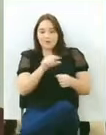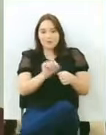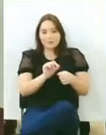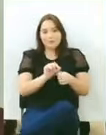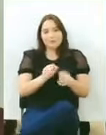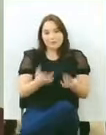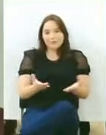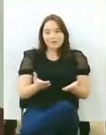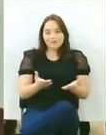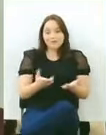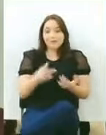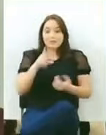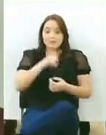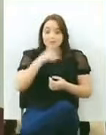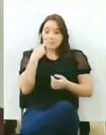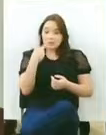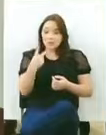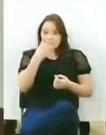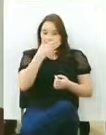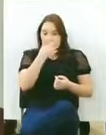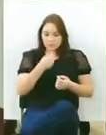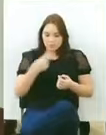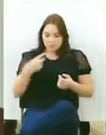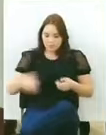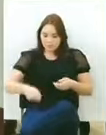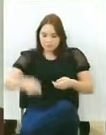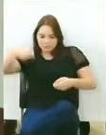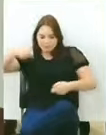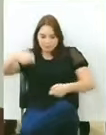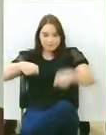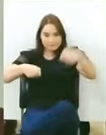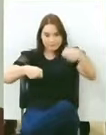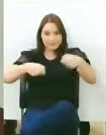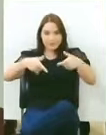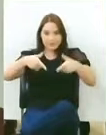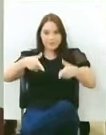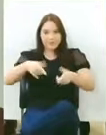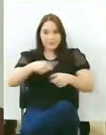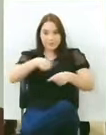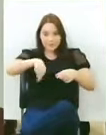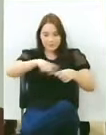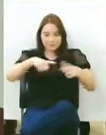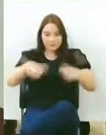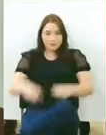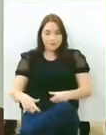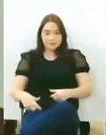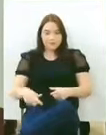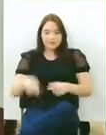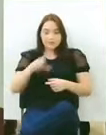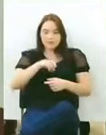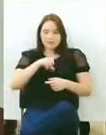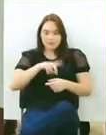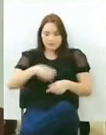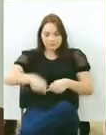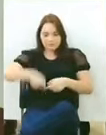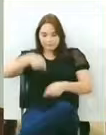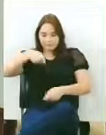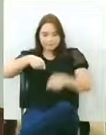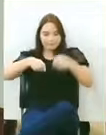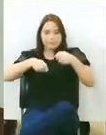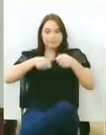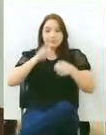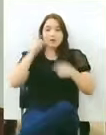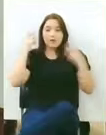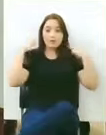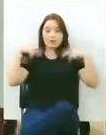pastores fazem. E ali tinham 2 homens tentando de todas as formas puxar aquela ovelha do buraco pelas pernas. E eles